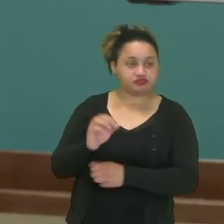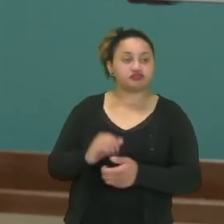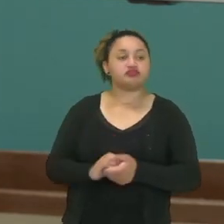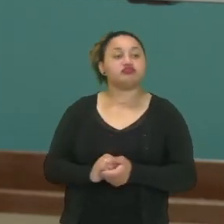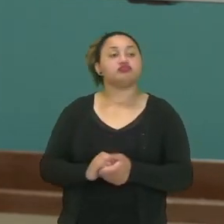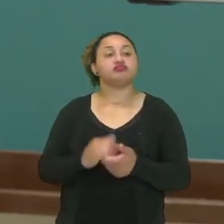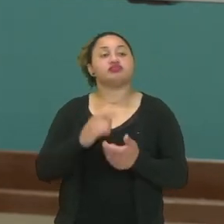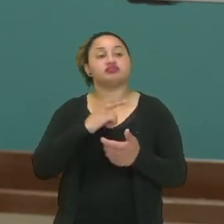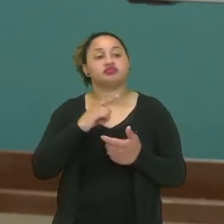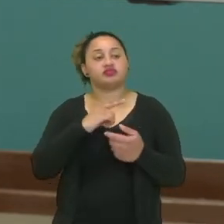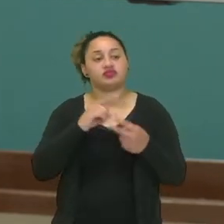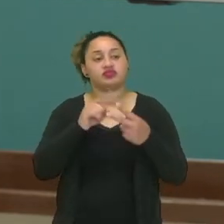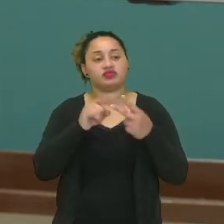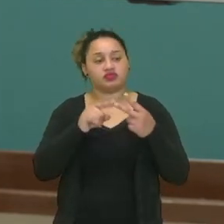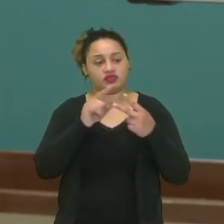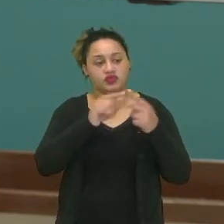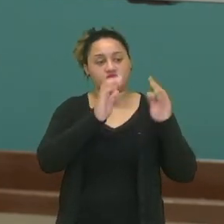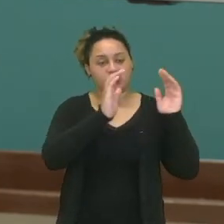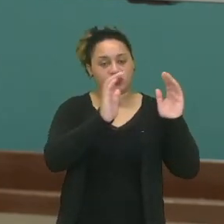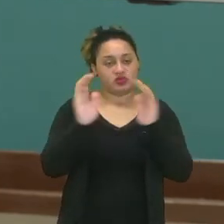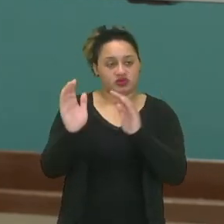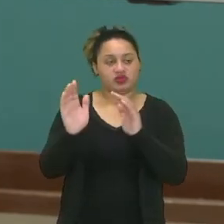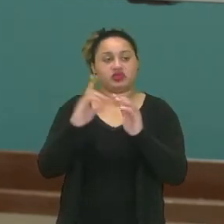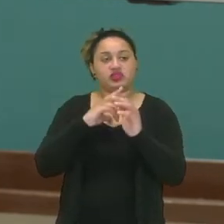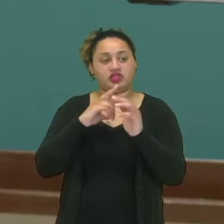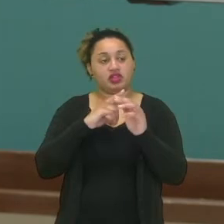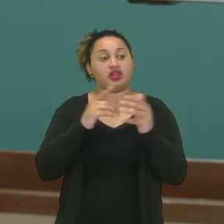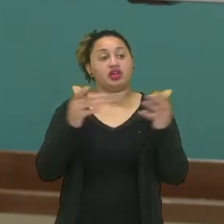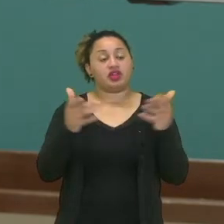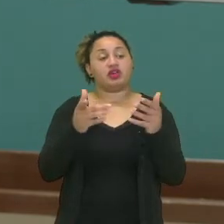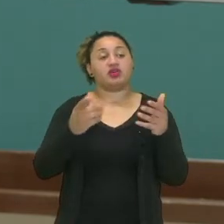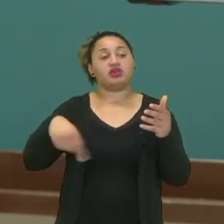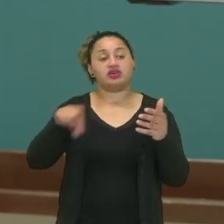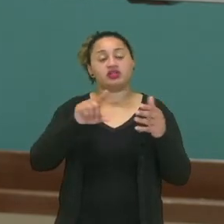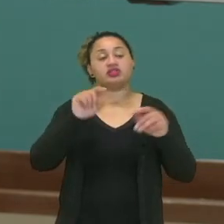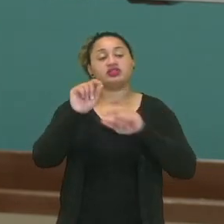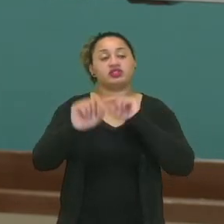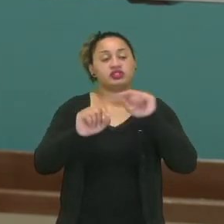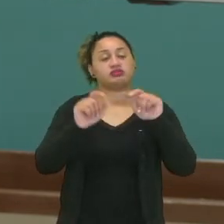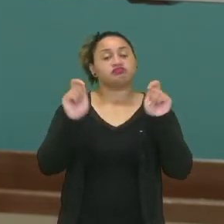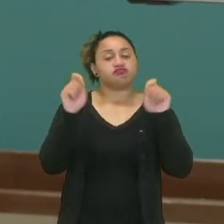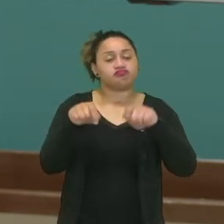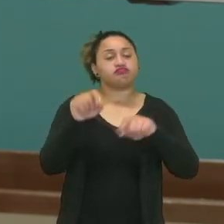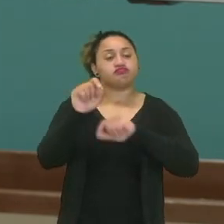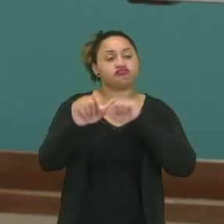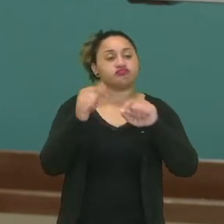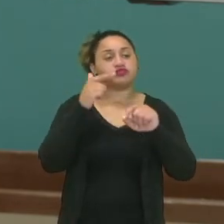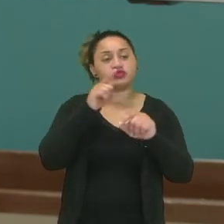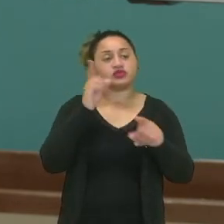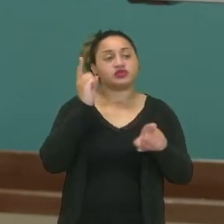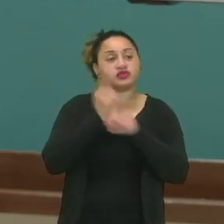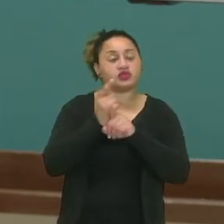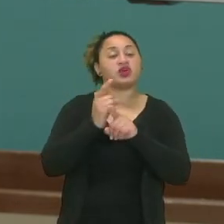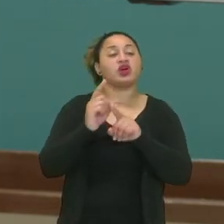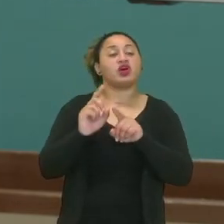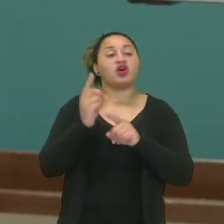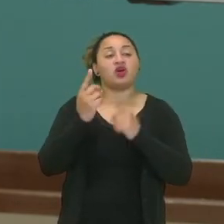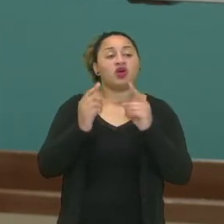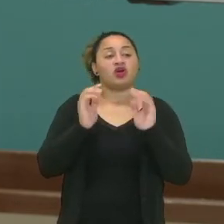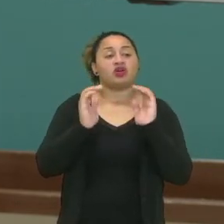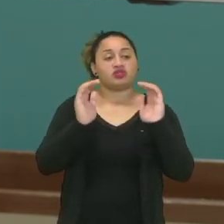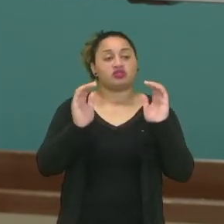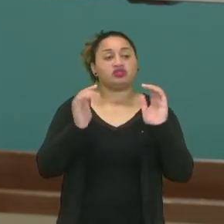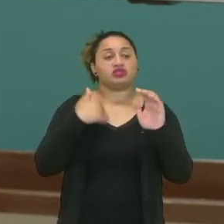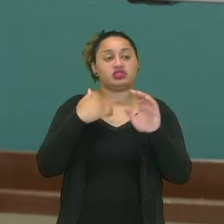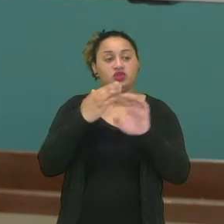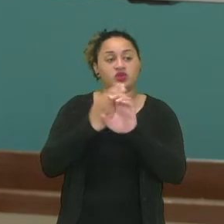nós temos os dois aqui e agora vocês vão poder exatamente determinar a função lucro, lembrando